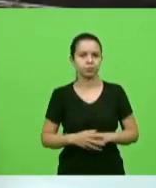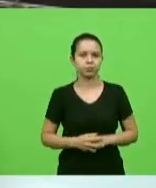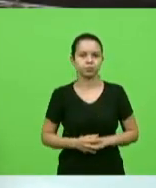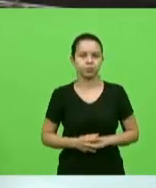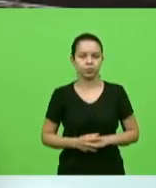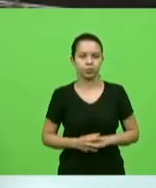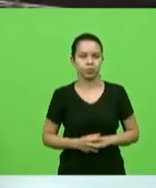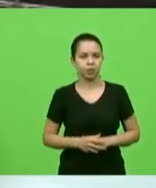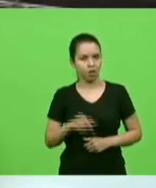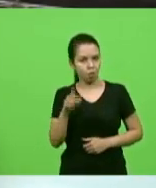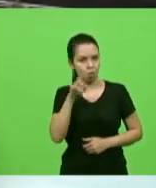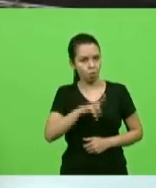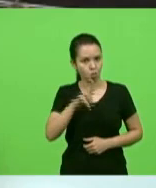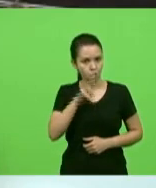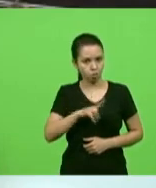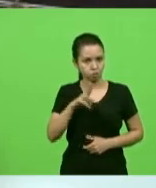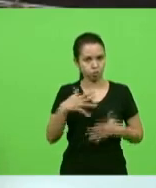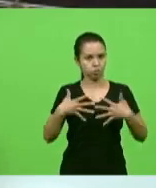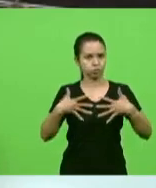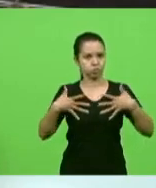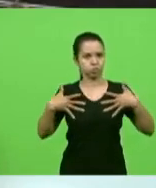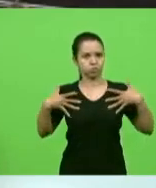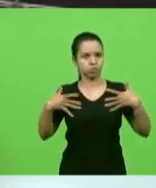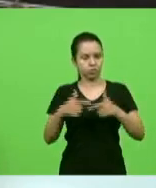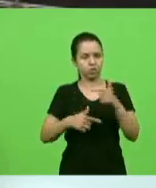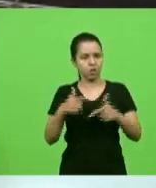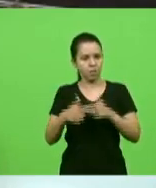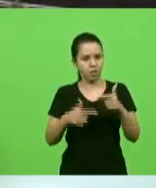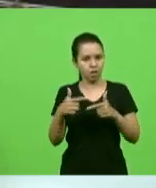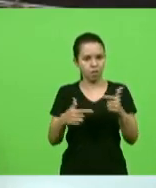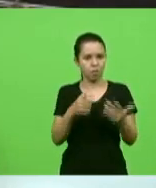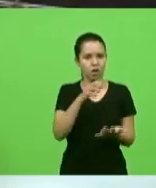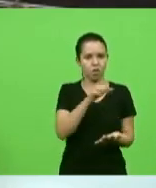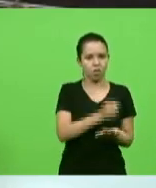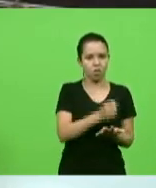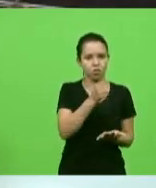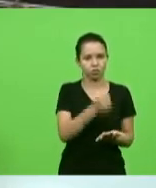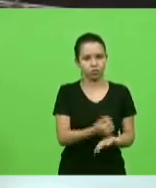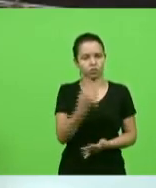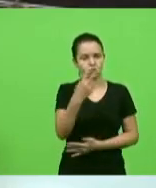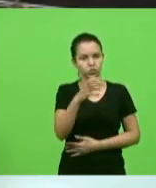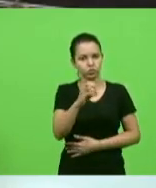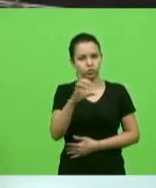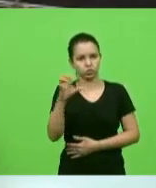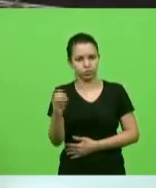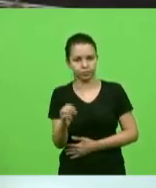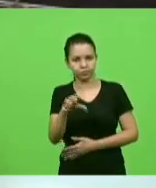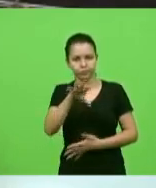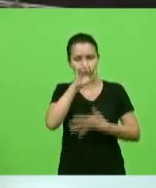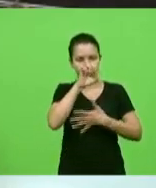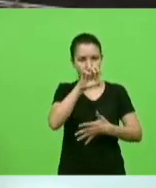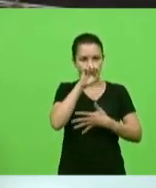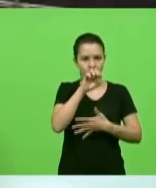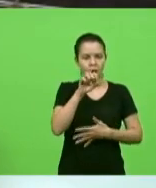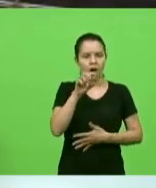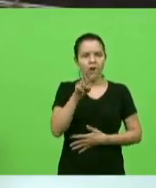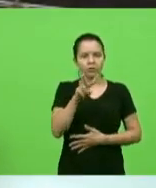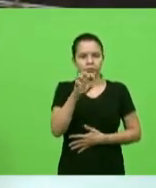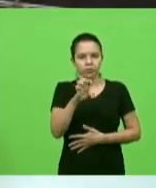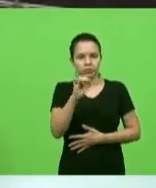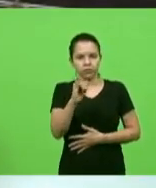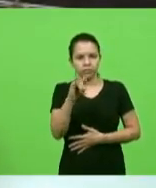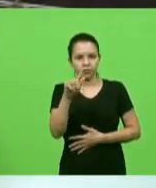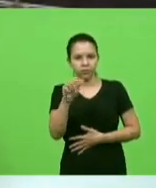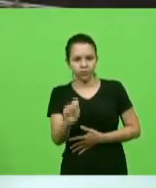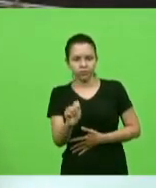e ao utilizar o prestígio do cargo que ocupava para contratação dos 200 respiradores da Veiga média predicado